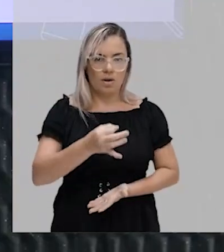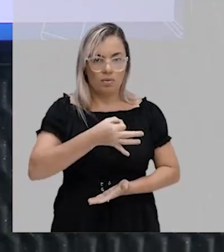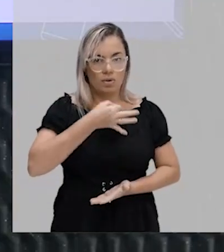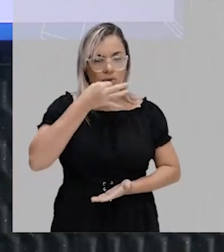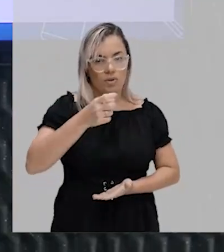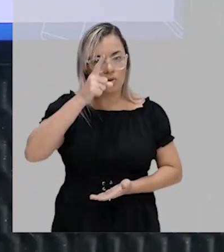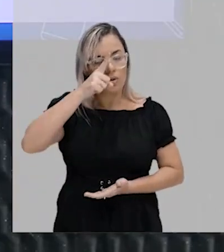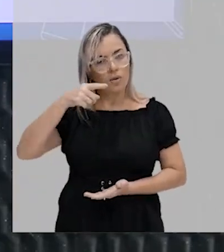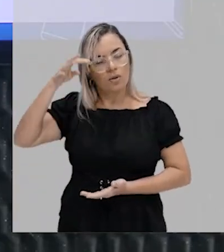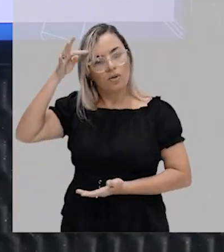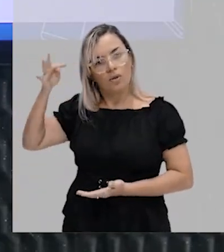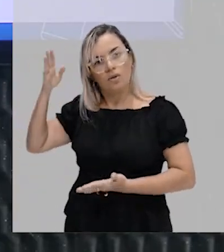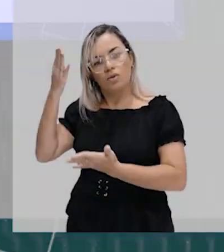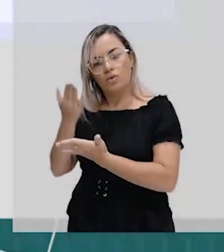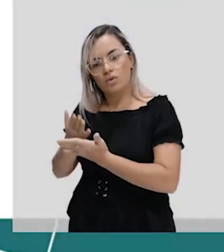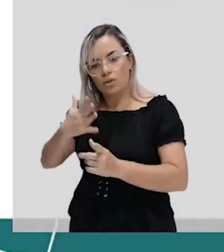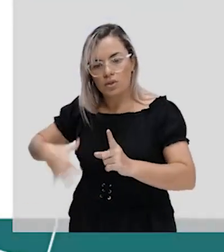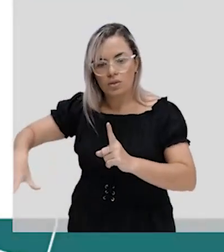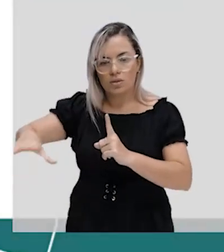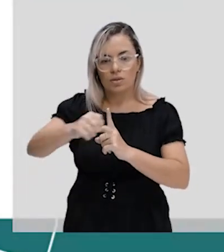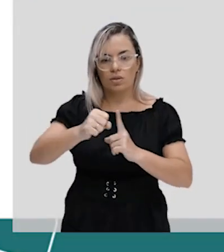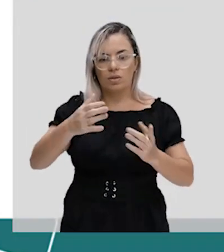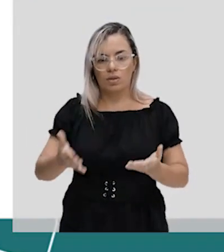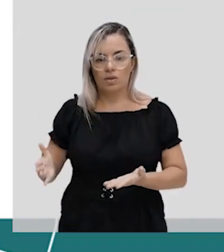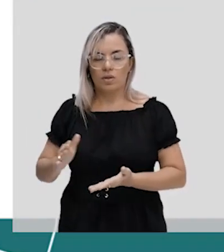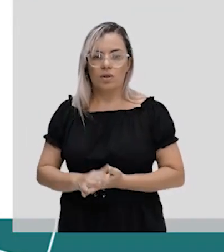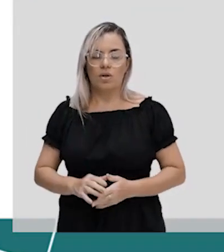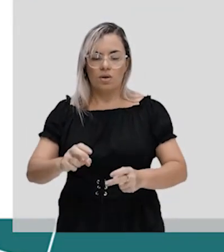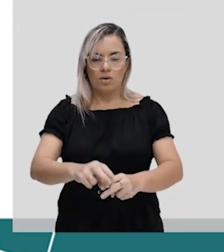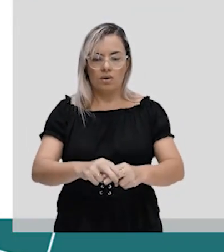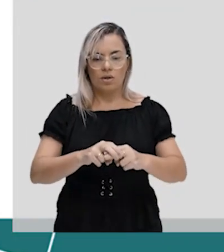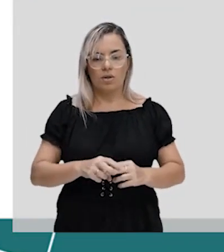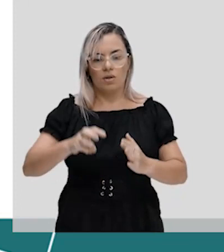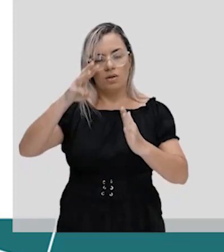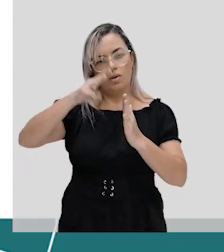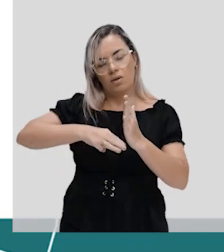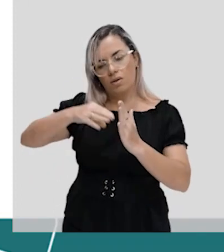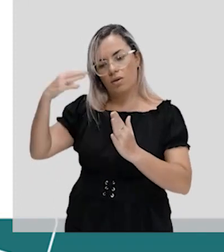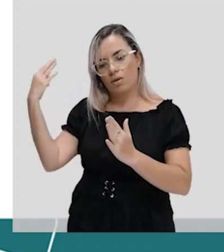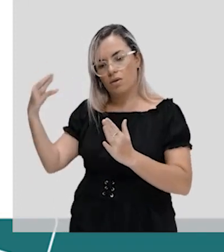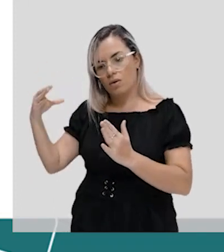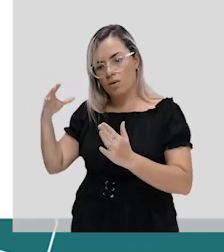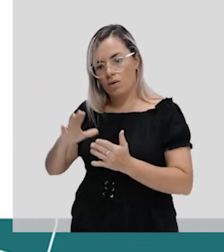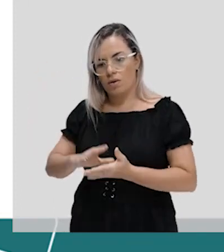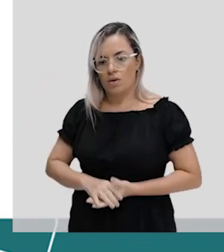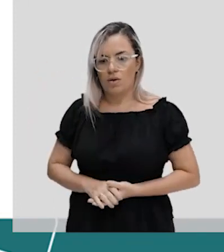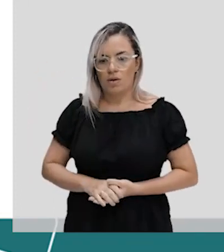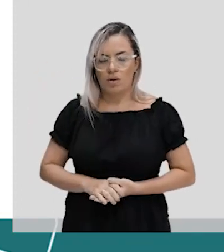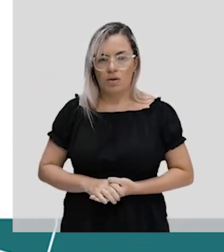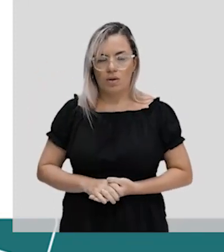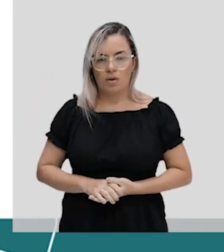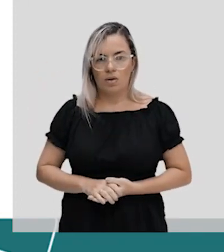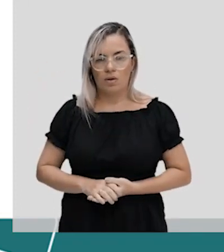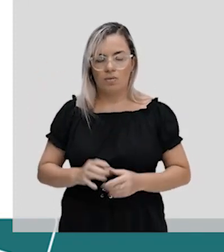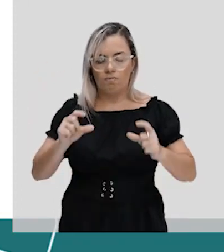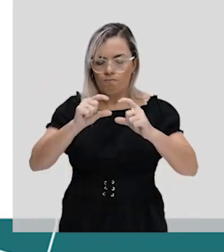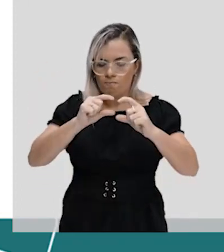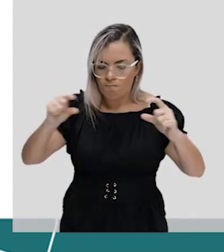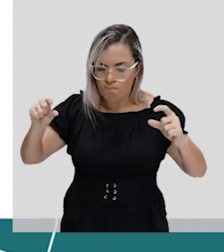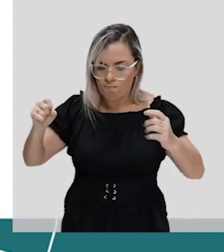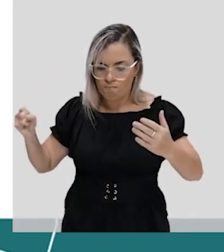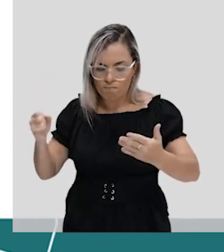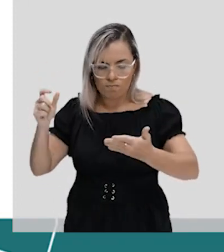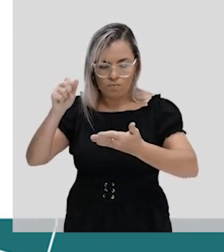Durkheim sobre a sociologia. Dessa maneira, o método científico, destaca isso aí no teu